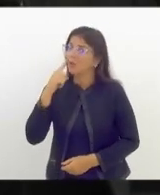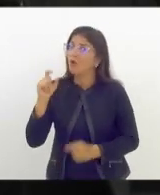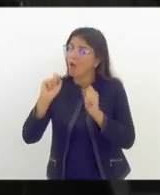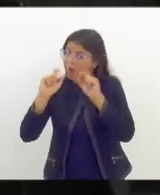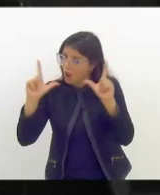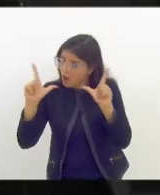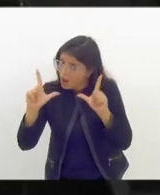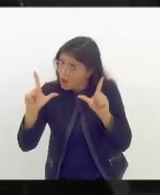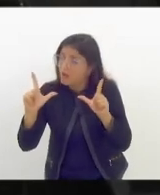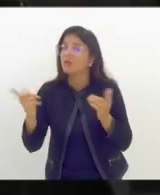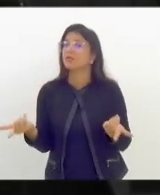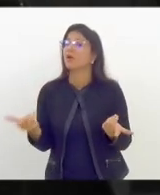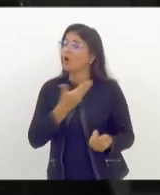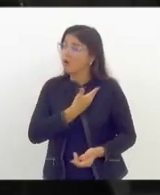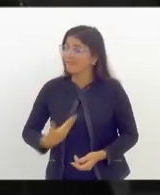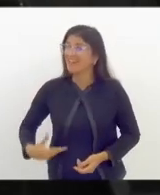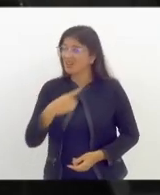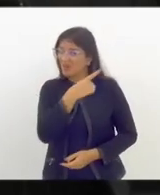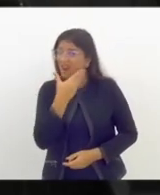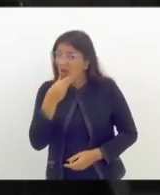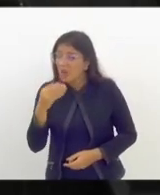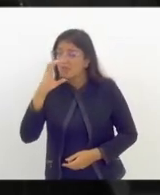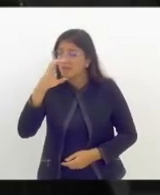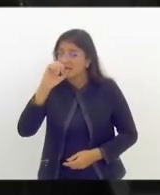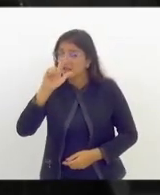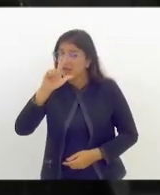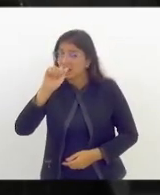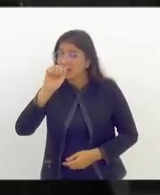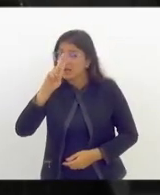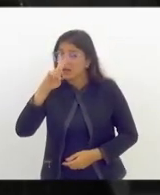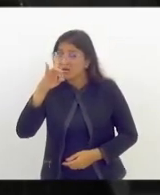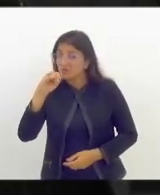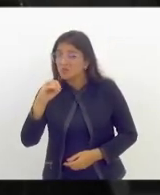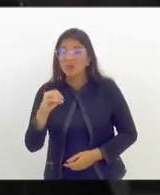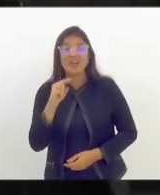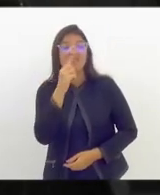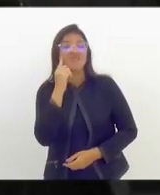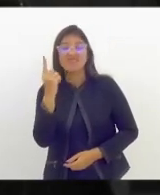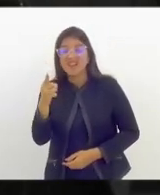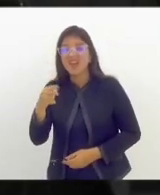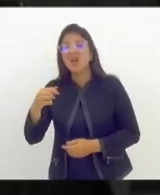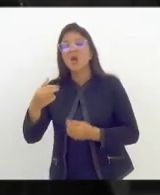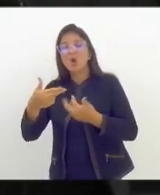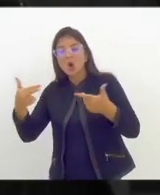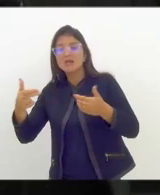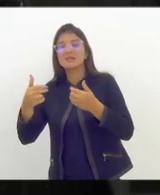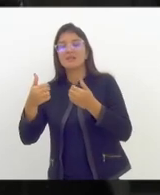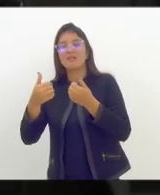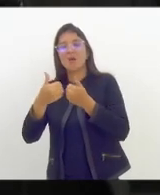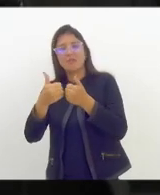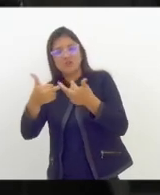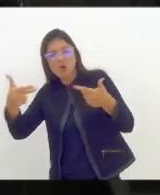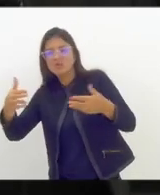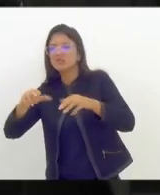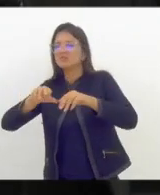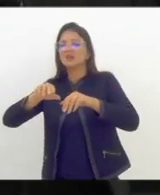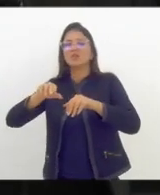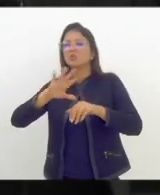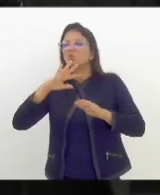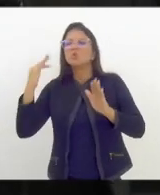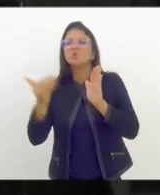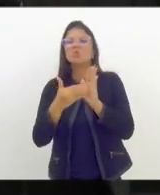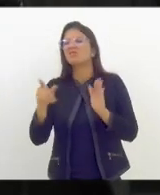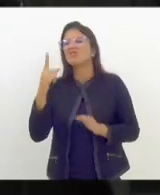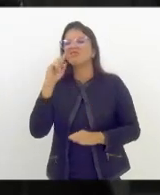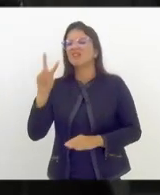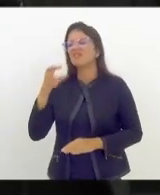Castro trata mal o transporte público no Rio de Janeiro. Eu sou relator da CPI dos trens, que vai ter a sua sessão conclusiva